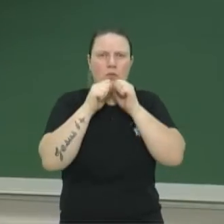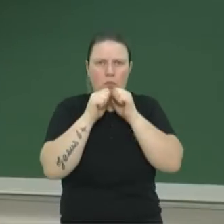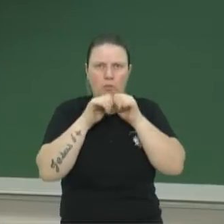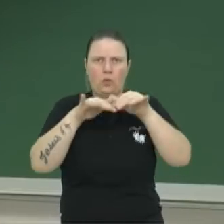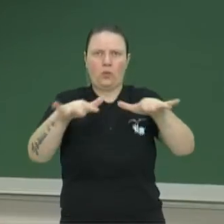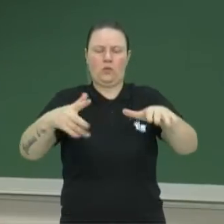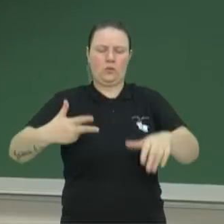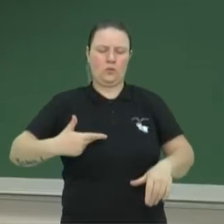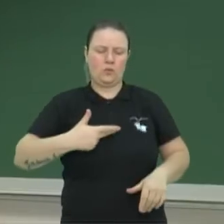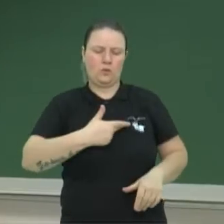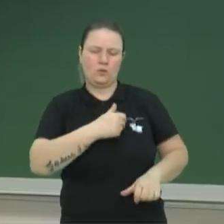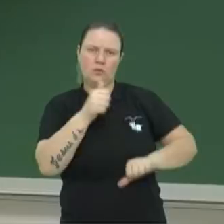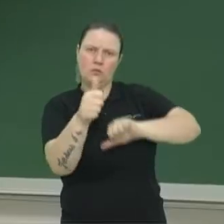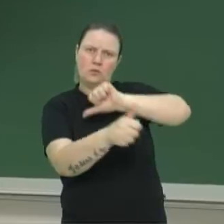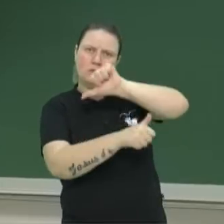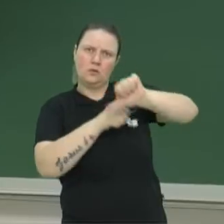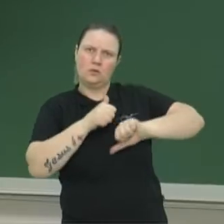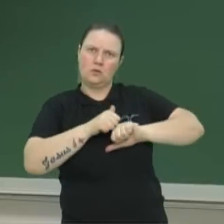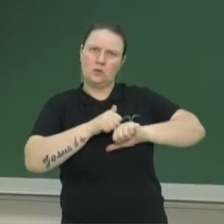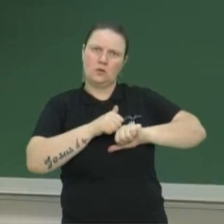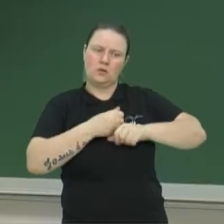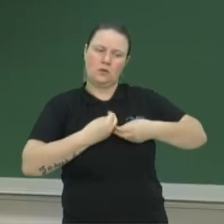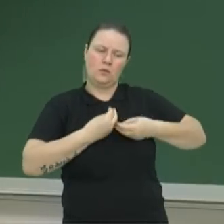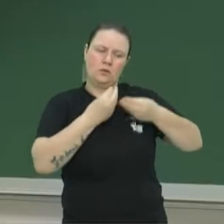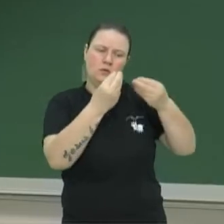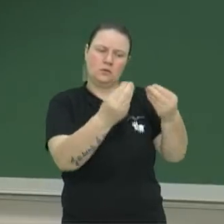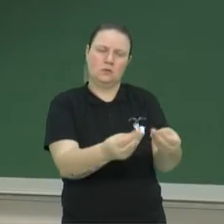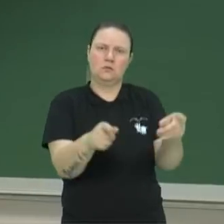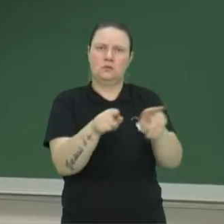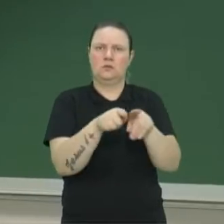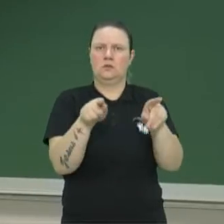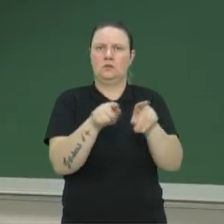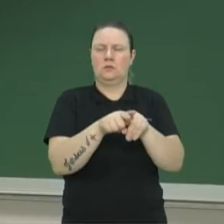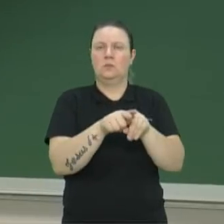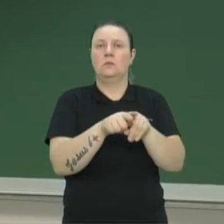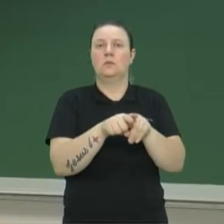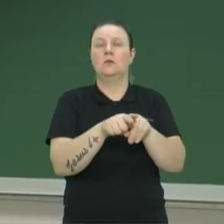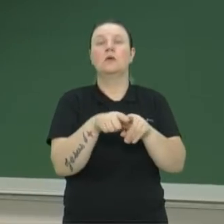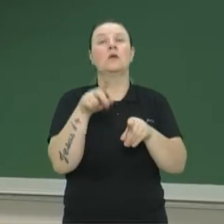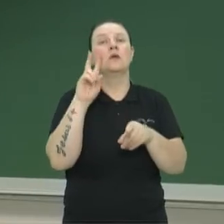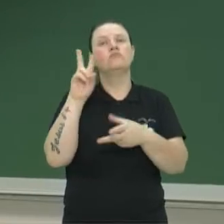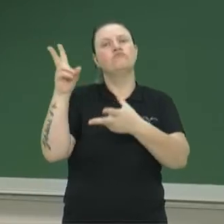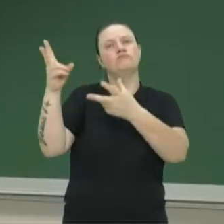Sobre doação de órgãos. E nós reconhecemos as palavras paroxítonas em